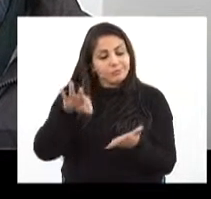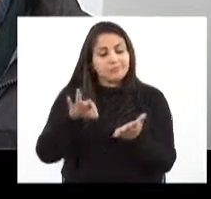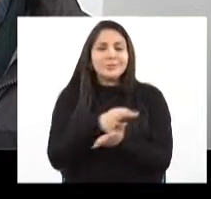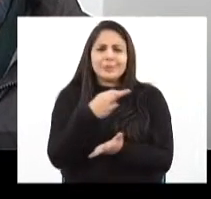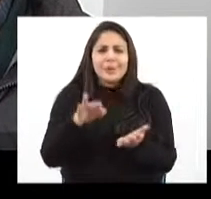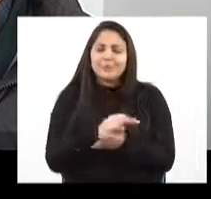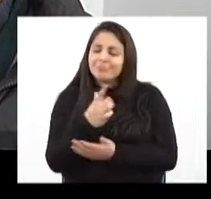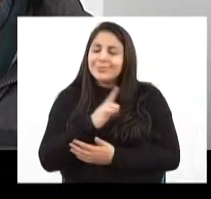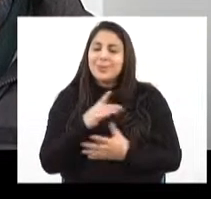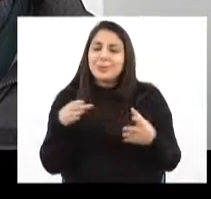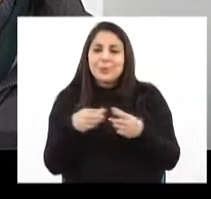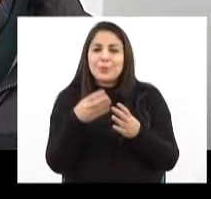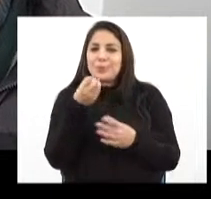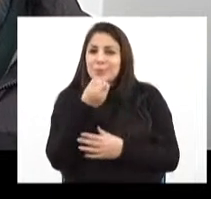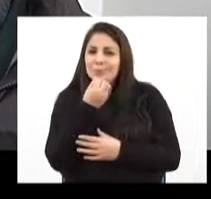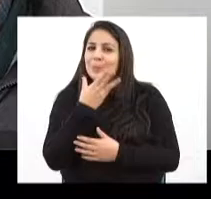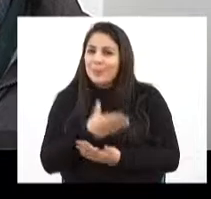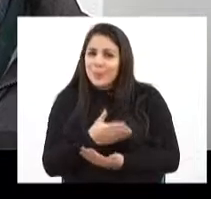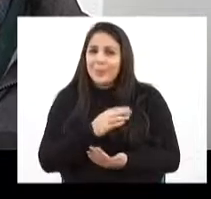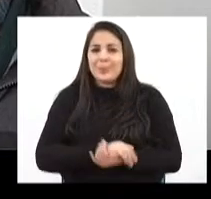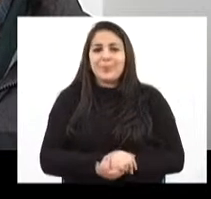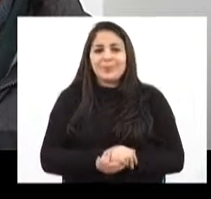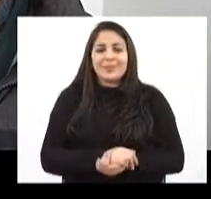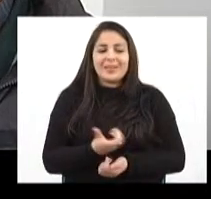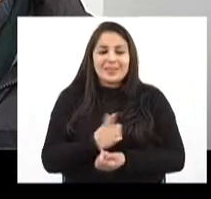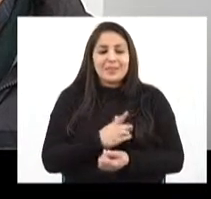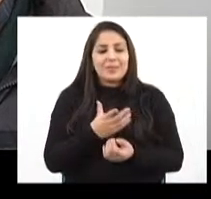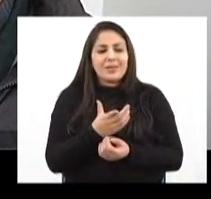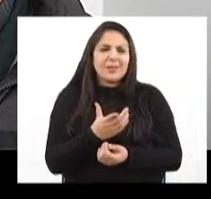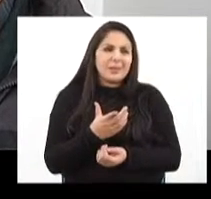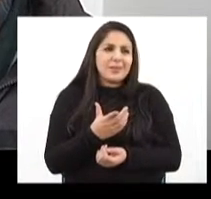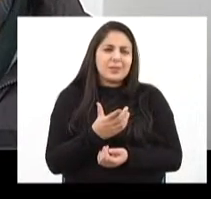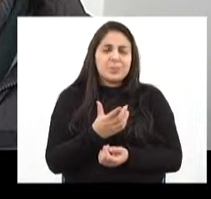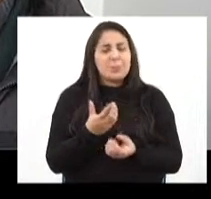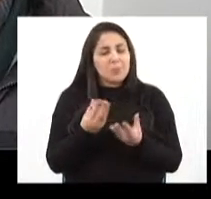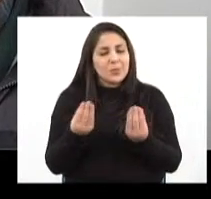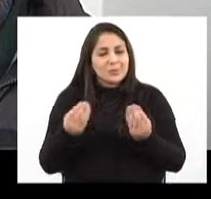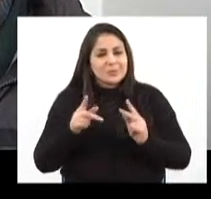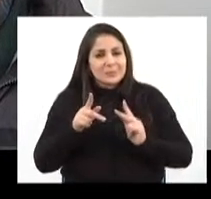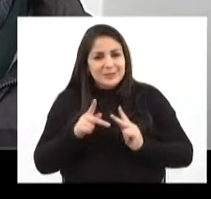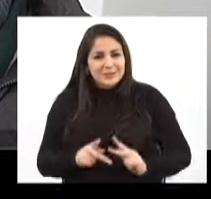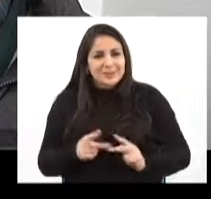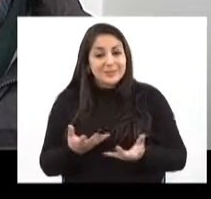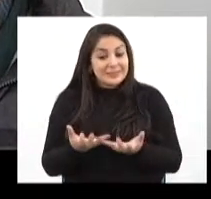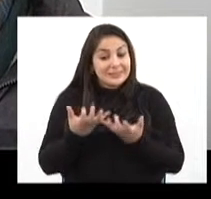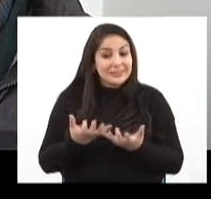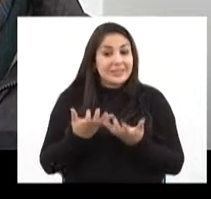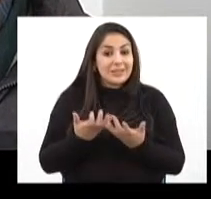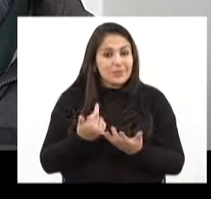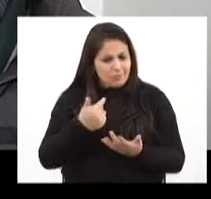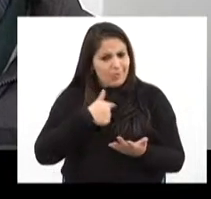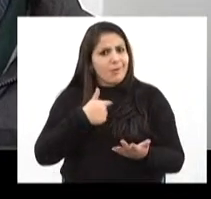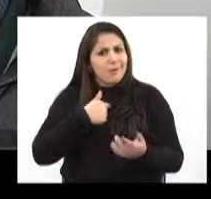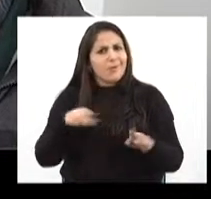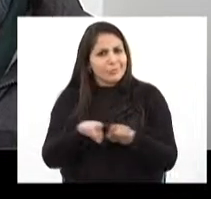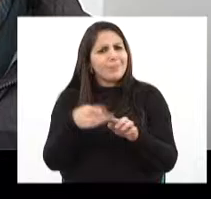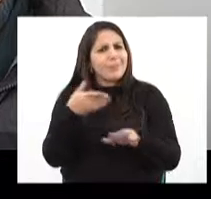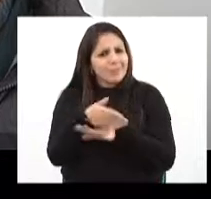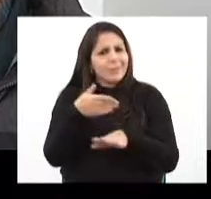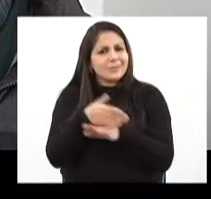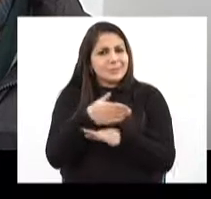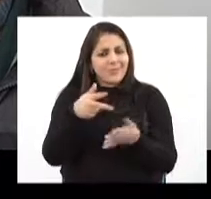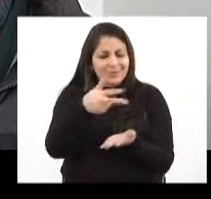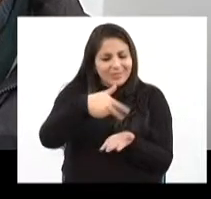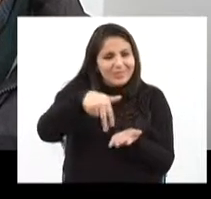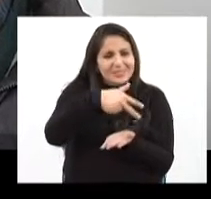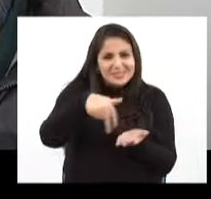bonito, uma turminha boa, uma dúzia de pares. Começamos então a ensaiar. Eu mesmo depois